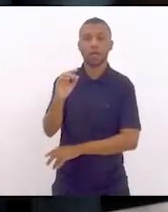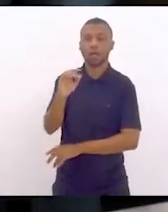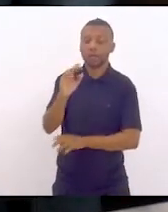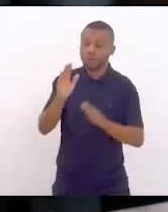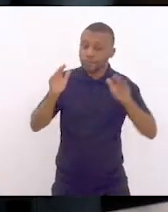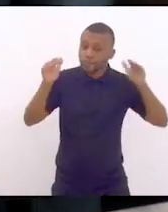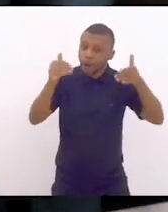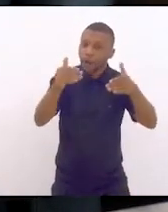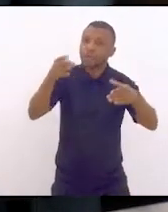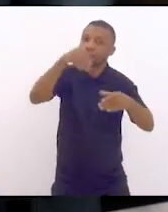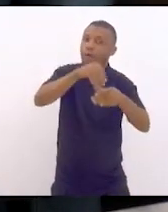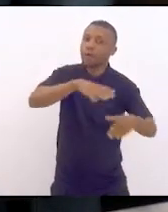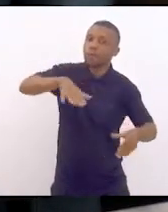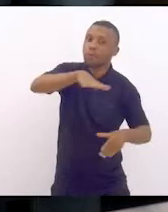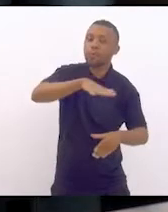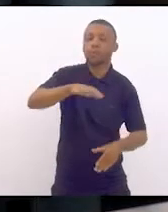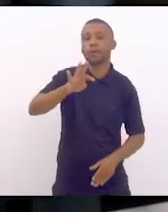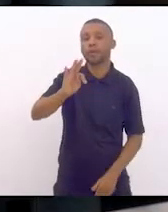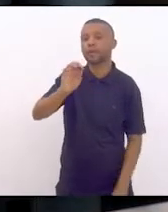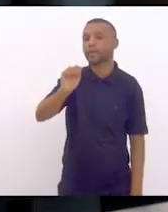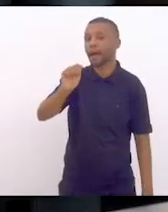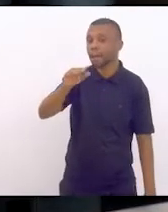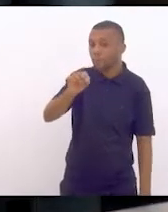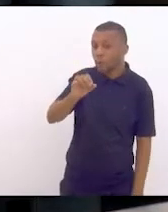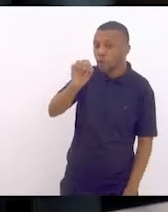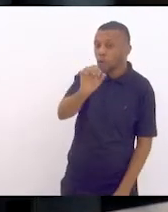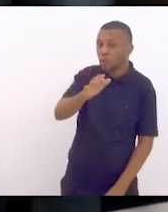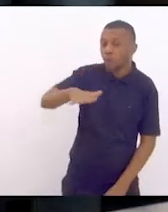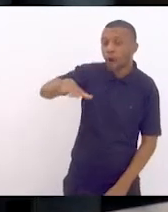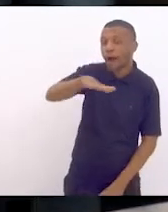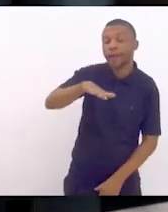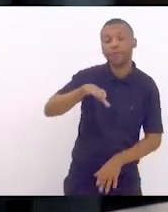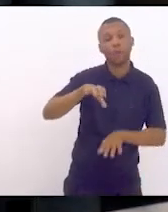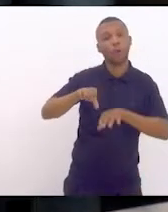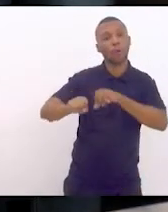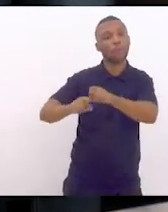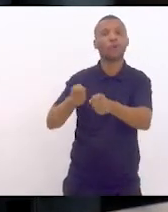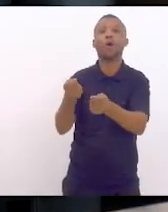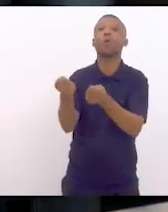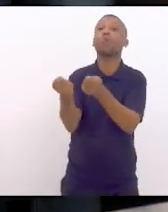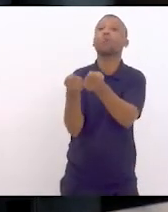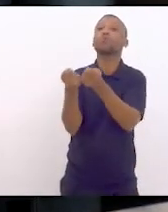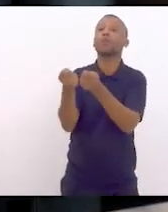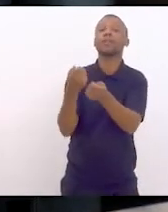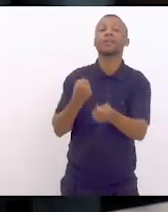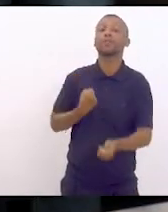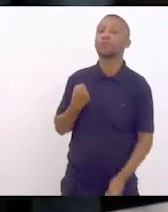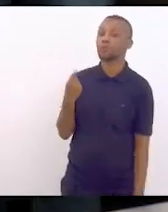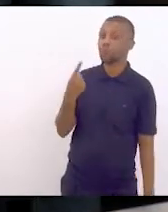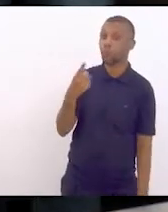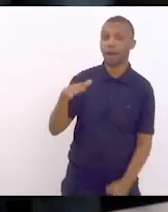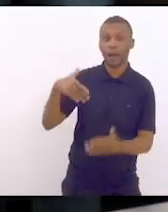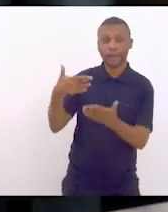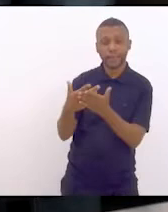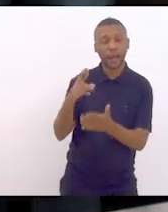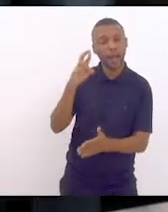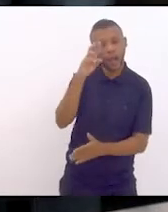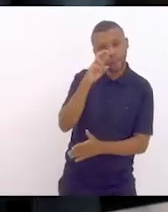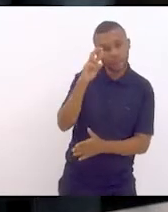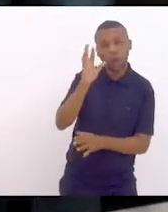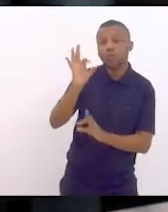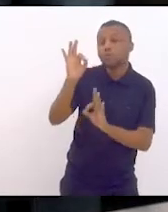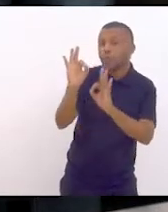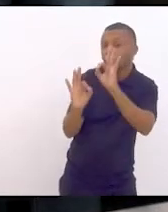proteção ambiental de Tamoios com zona de ocupação controlada 1, até a revisão do plano de manejo